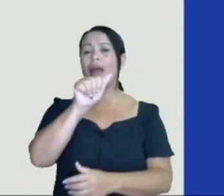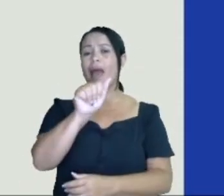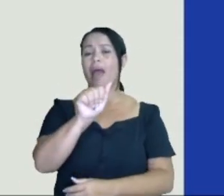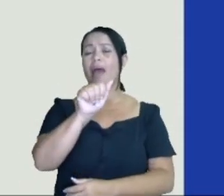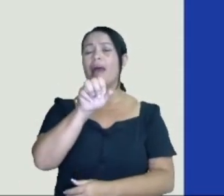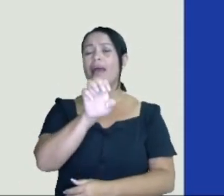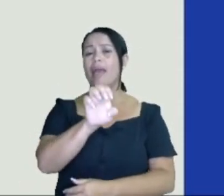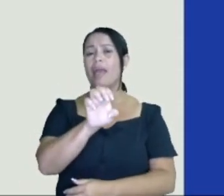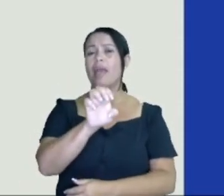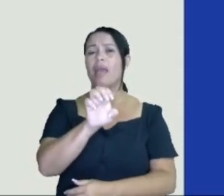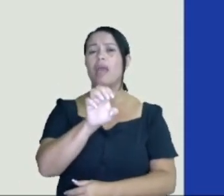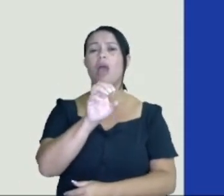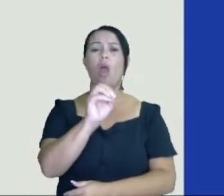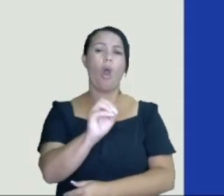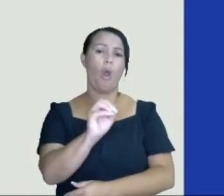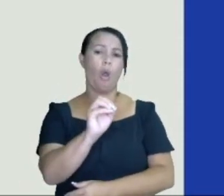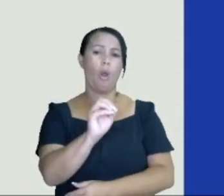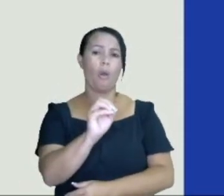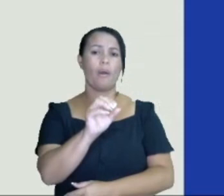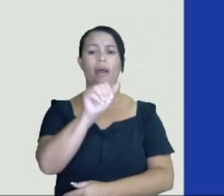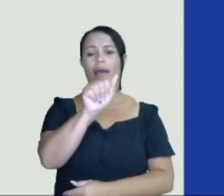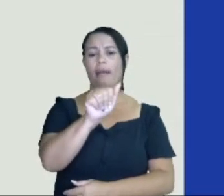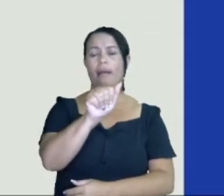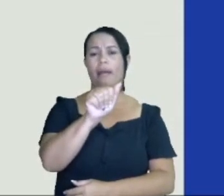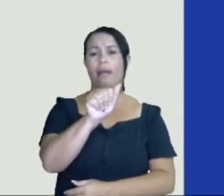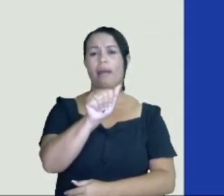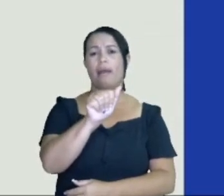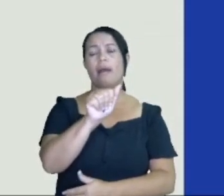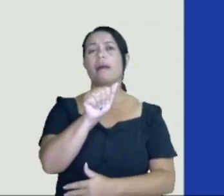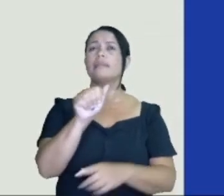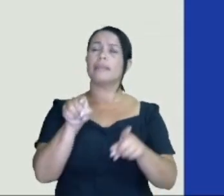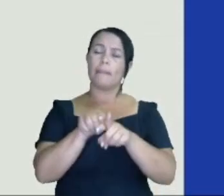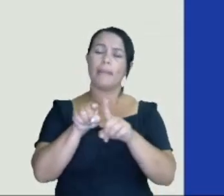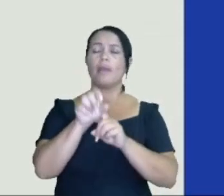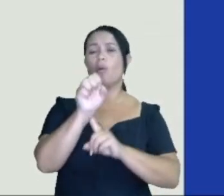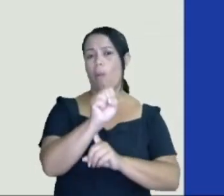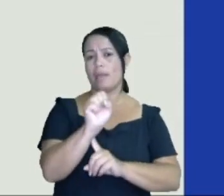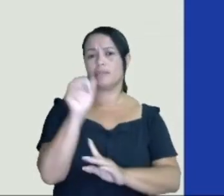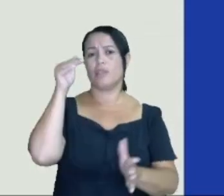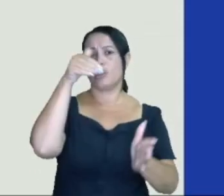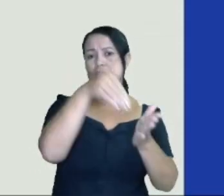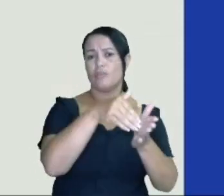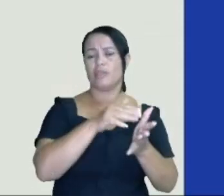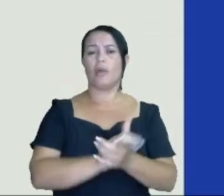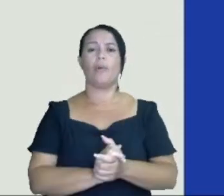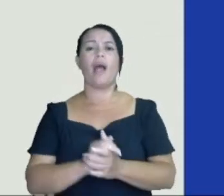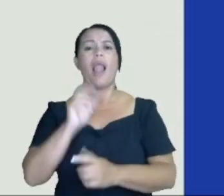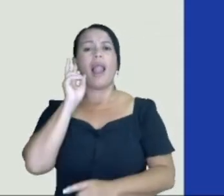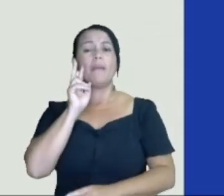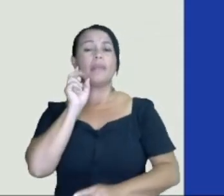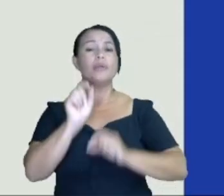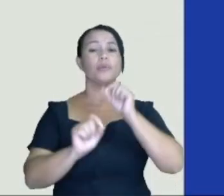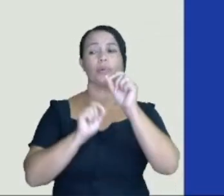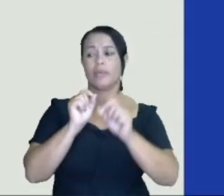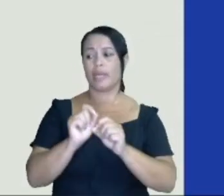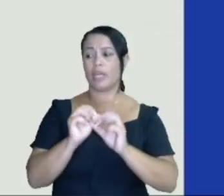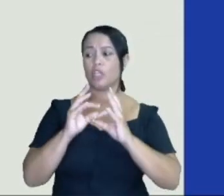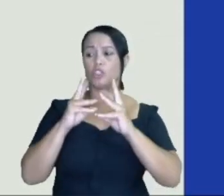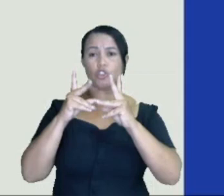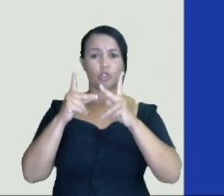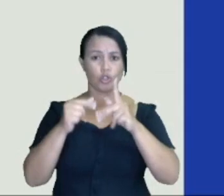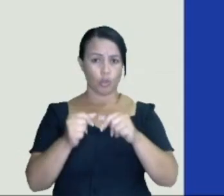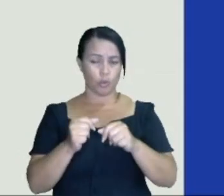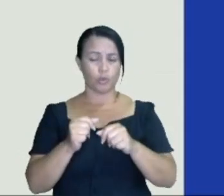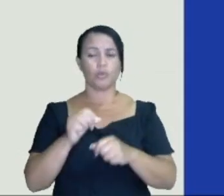E, O, A com S no final. Lembrando, todos